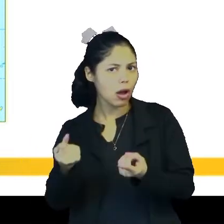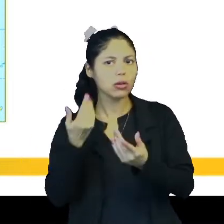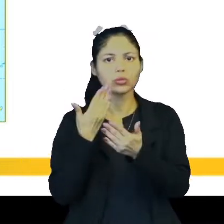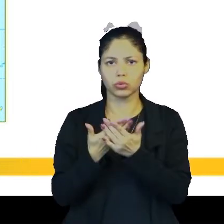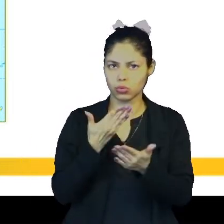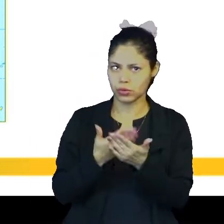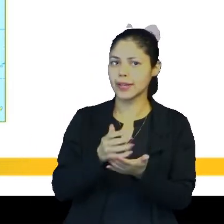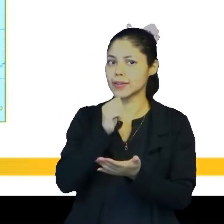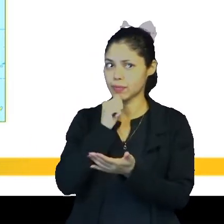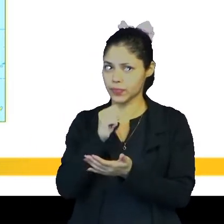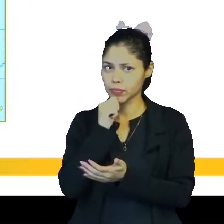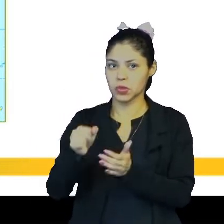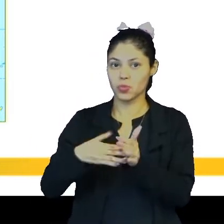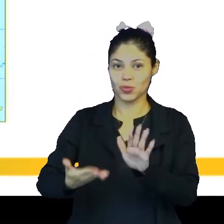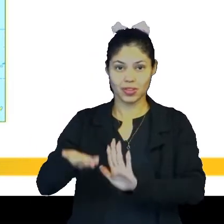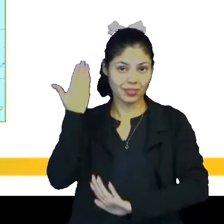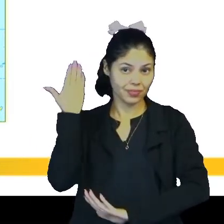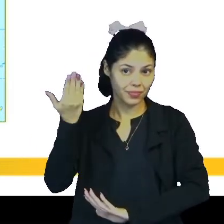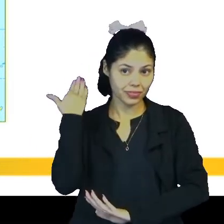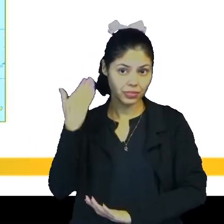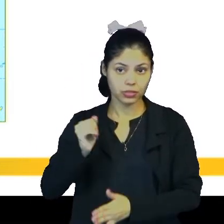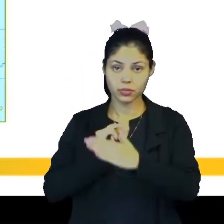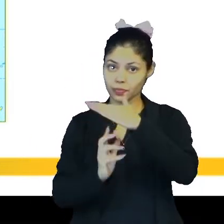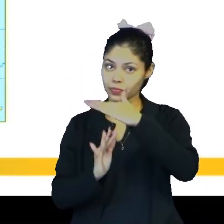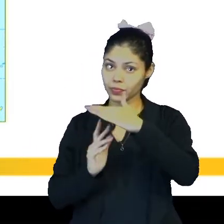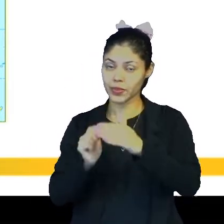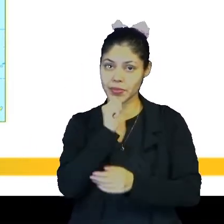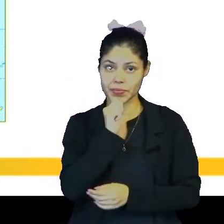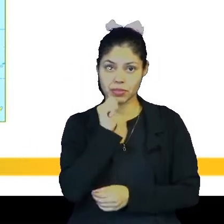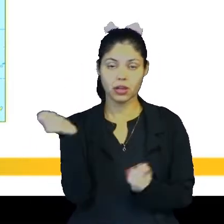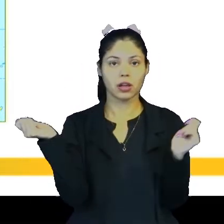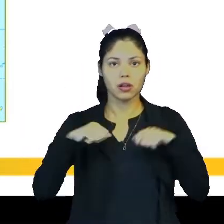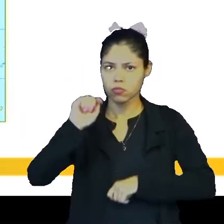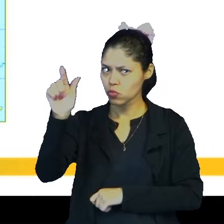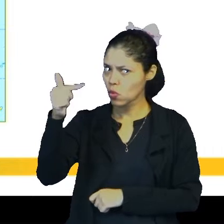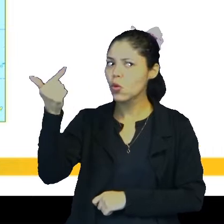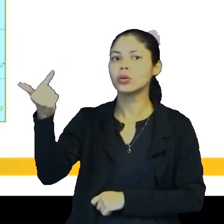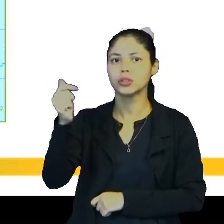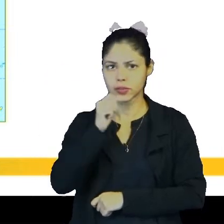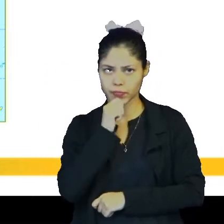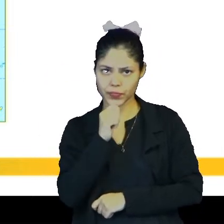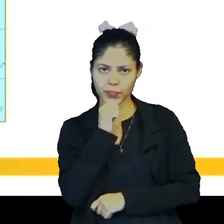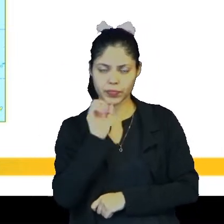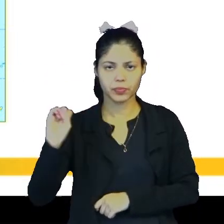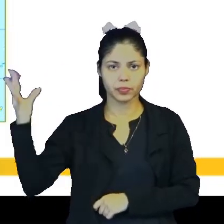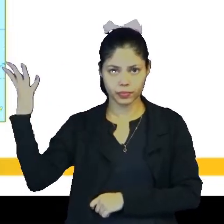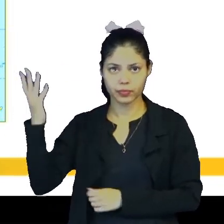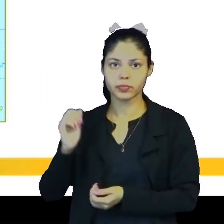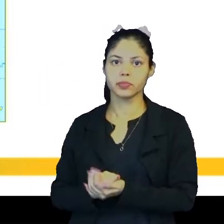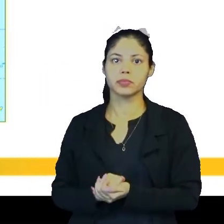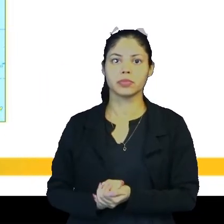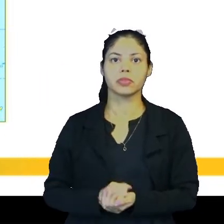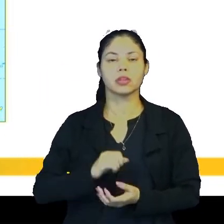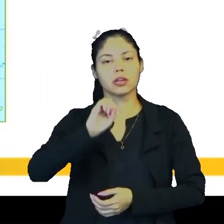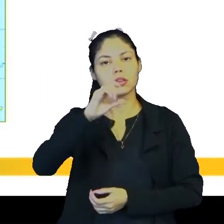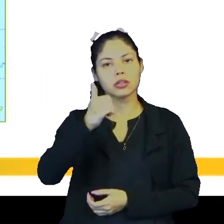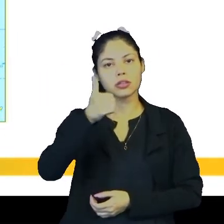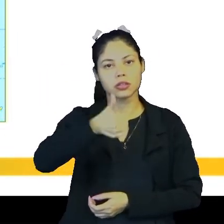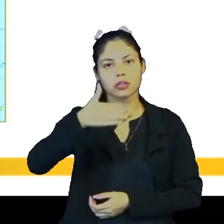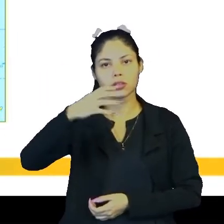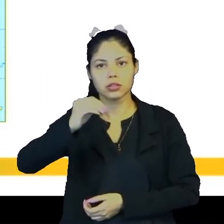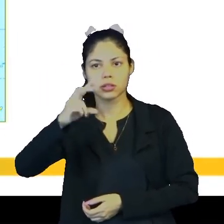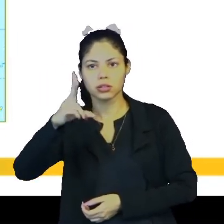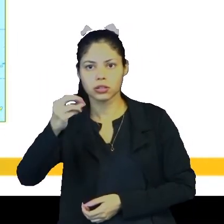recentes concluíram que muito antes dessa migração, houve uma outra que teria ocorrido há cerca de 130 mil